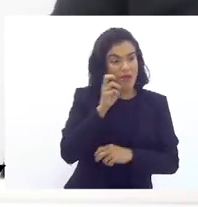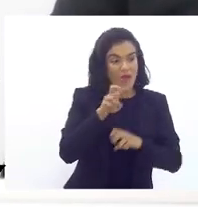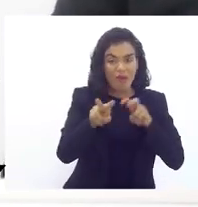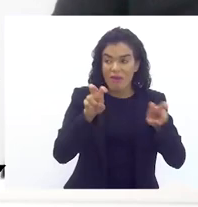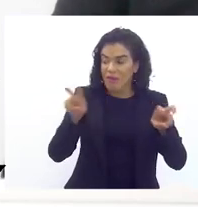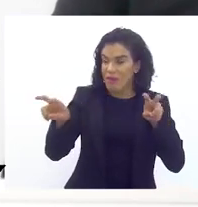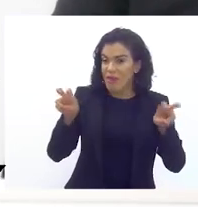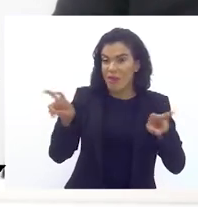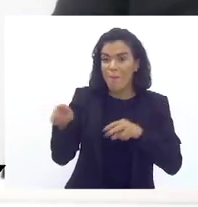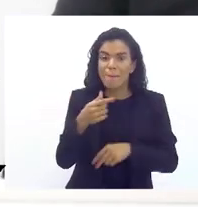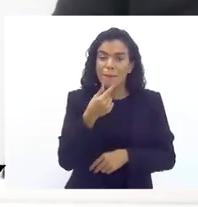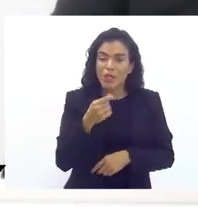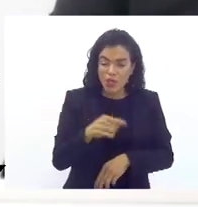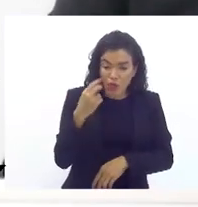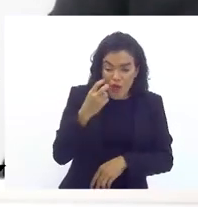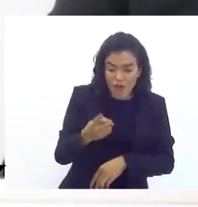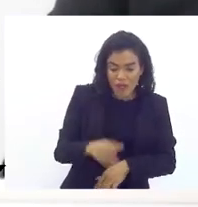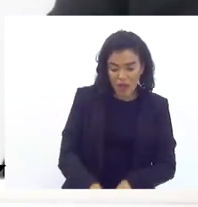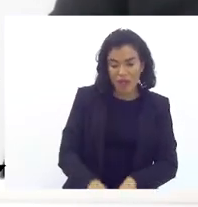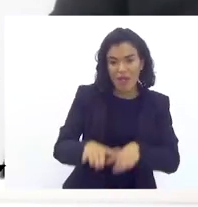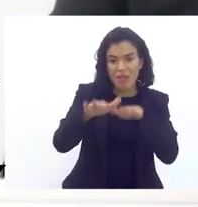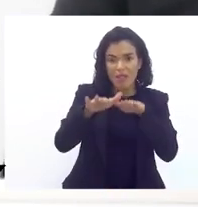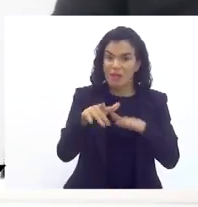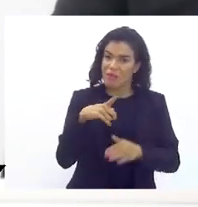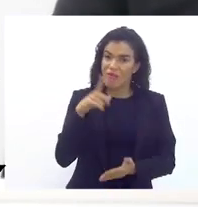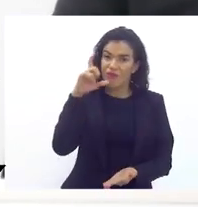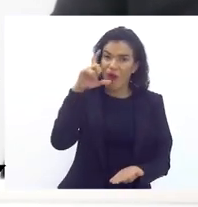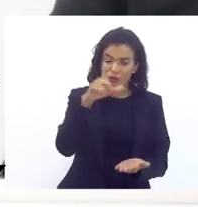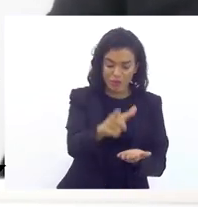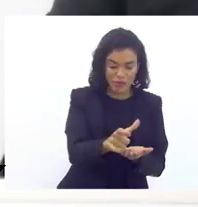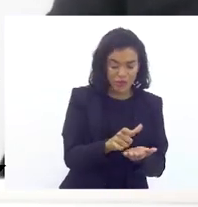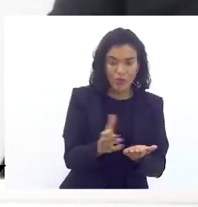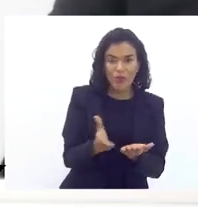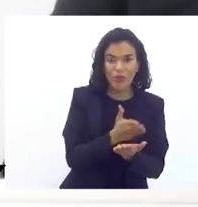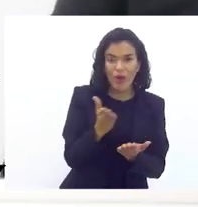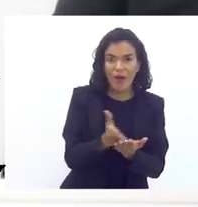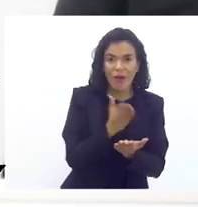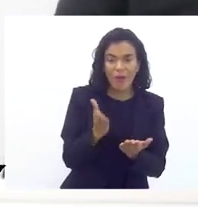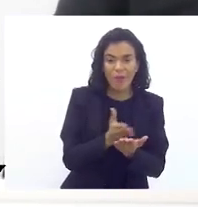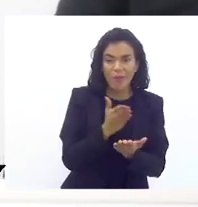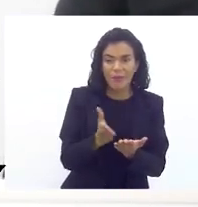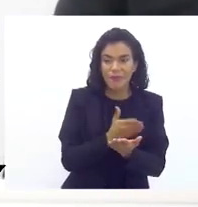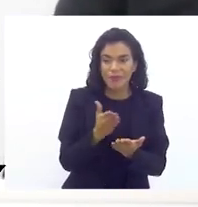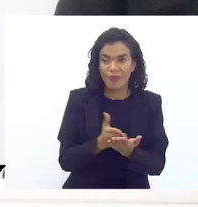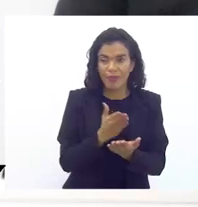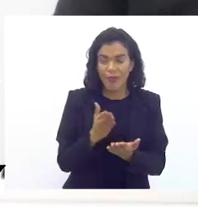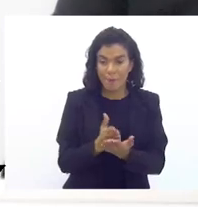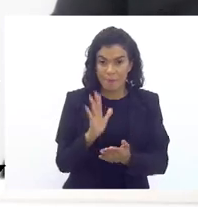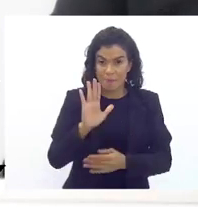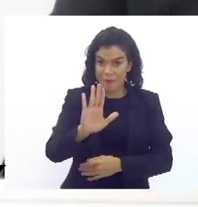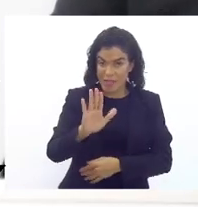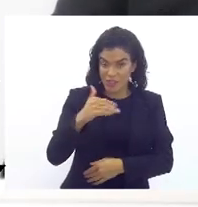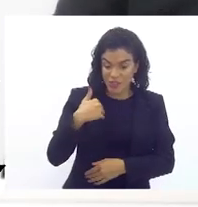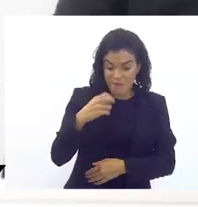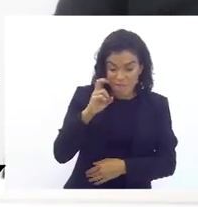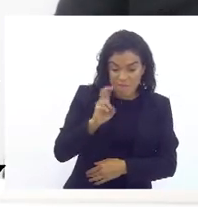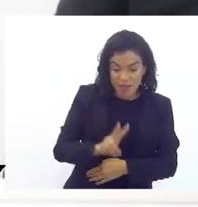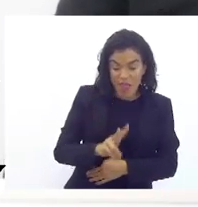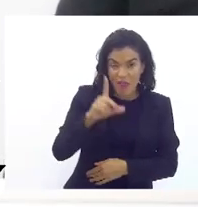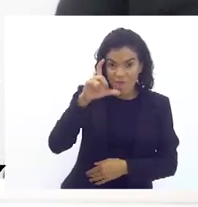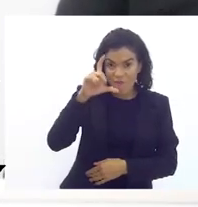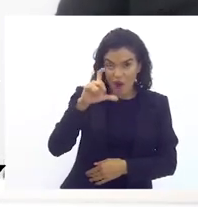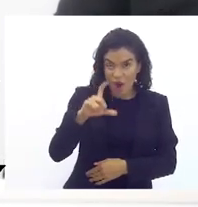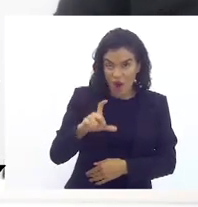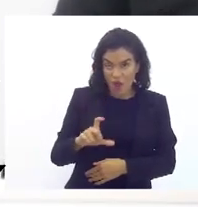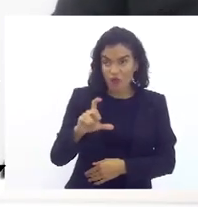meninos que eu vi crescer tão lá naquele álbum então assim a questão é que quando a gente vê essas fotos eu acho que isso